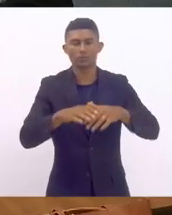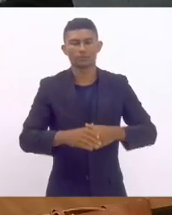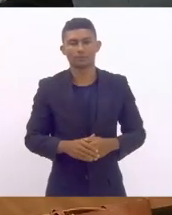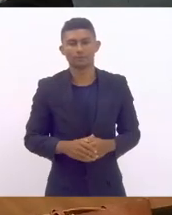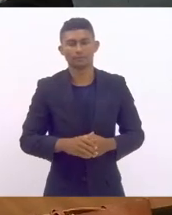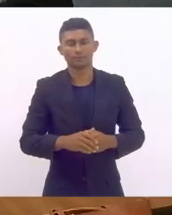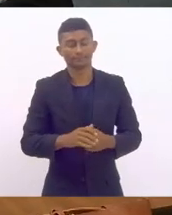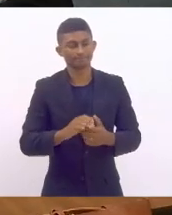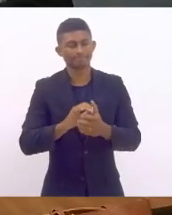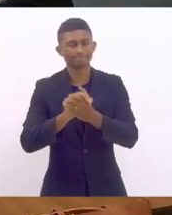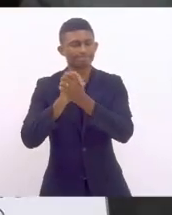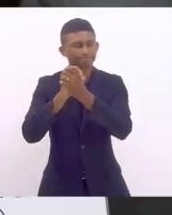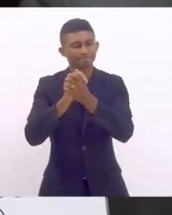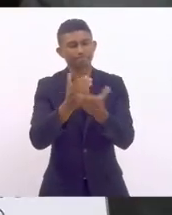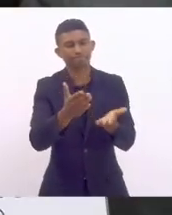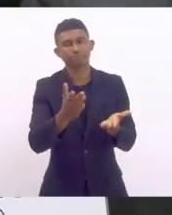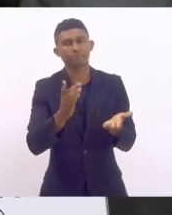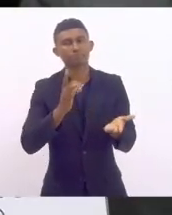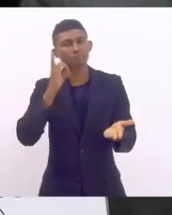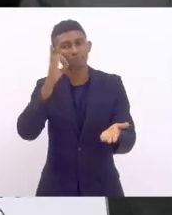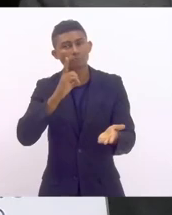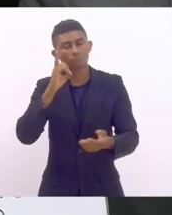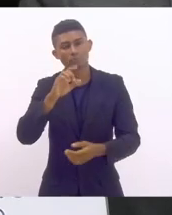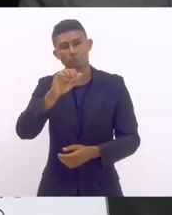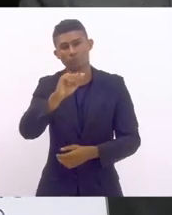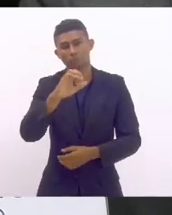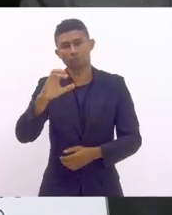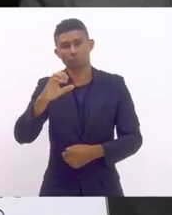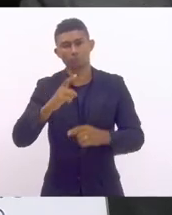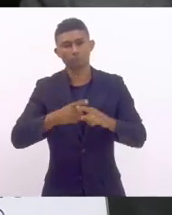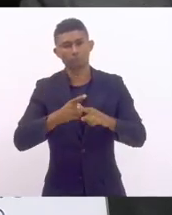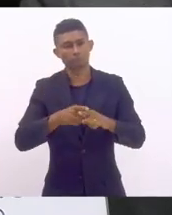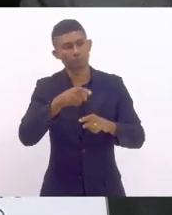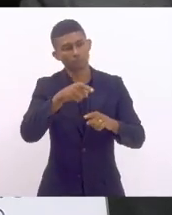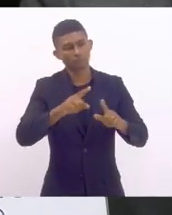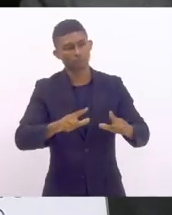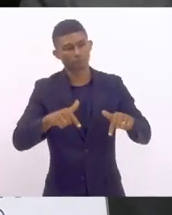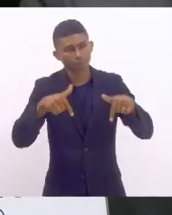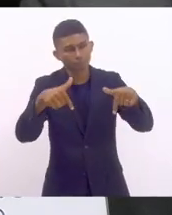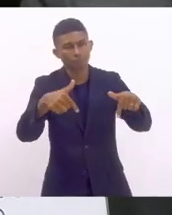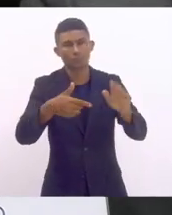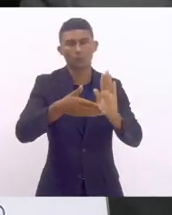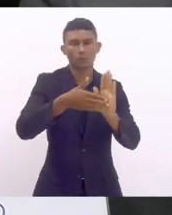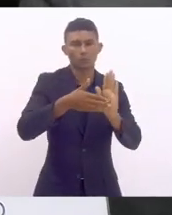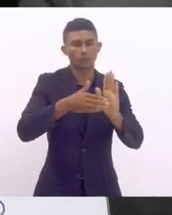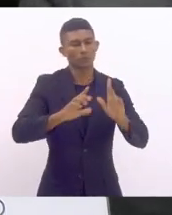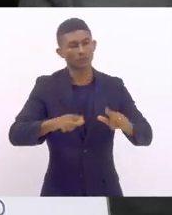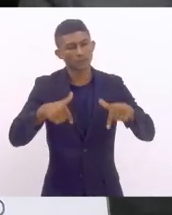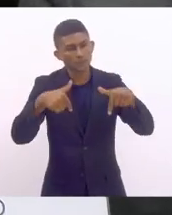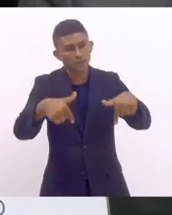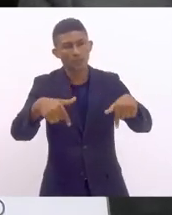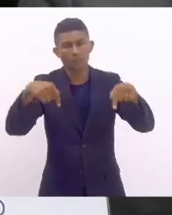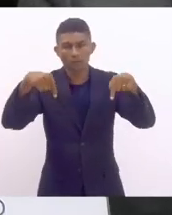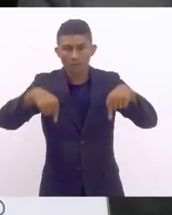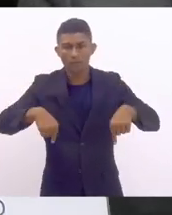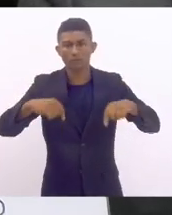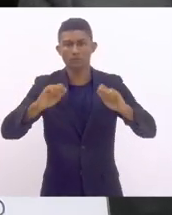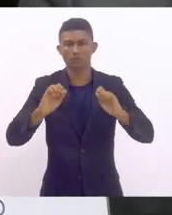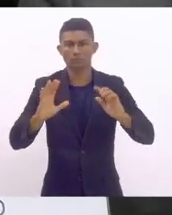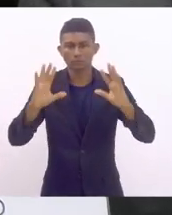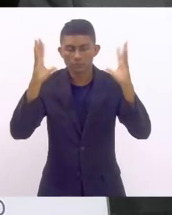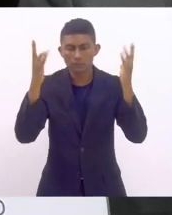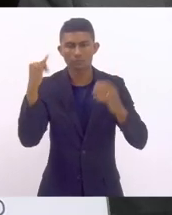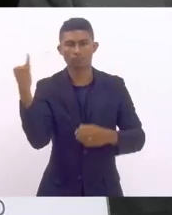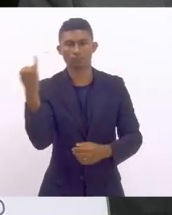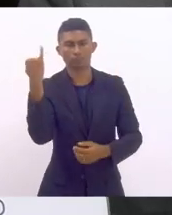o deputado André Ceciliano é por essa iniciativa importantíssima para o nosso grupo